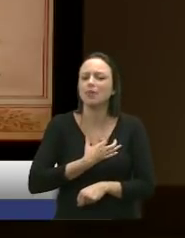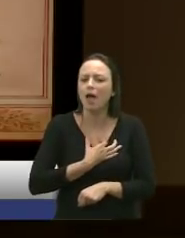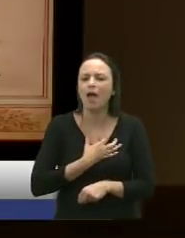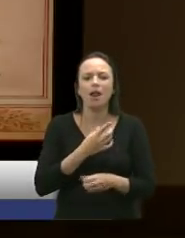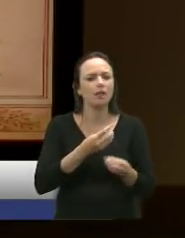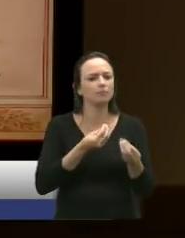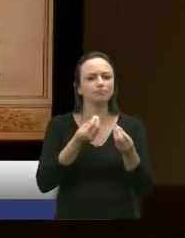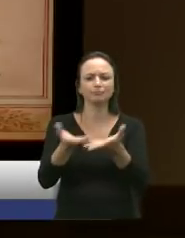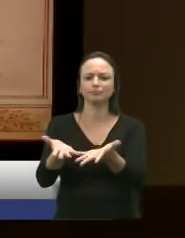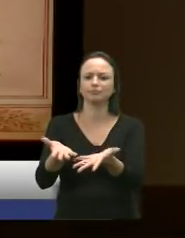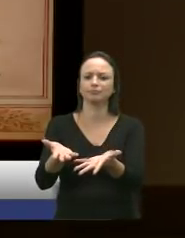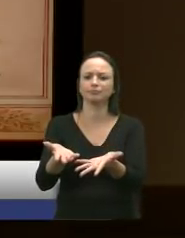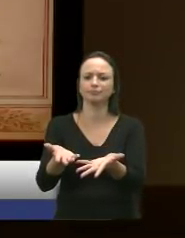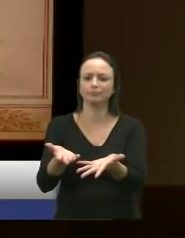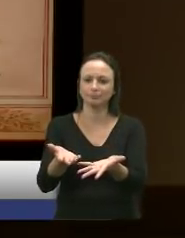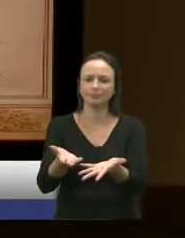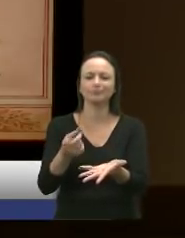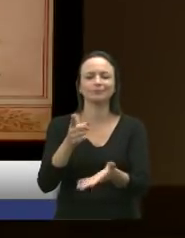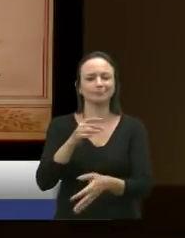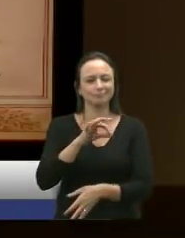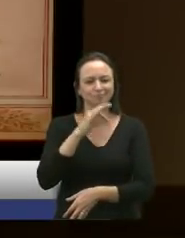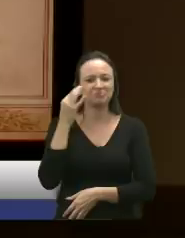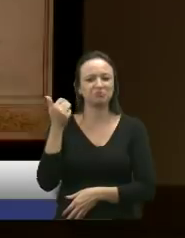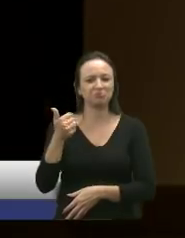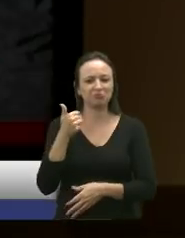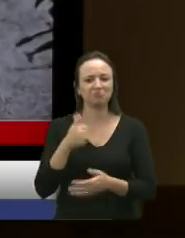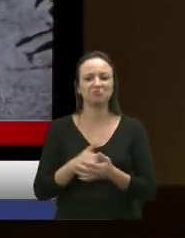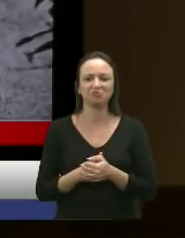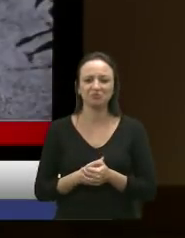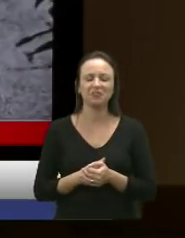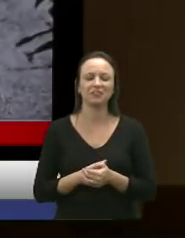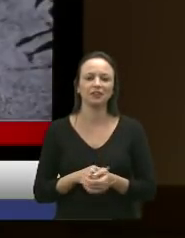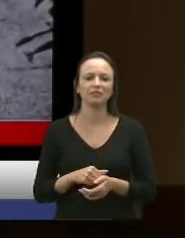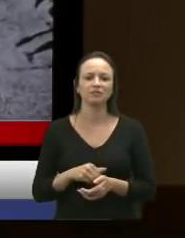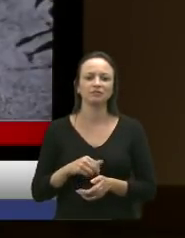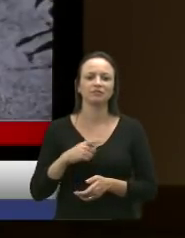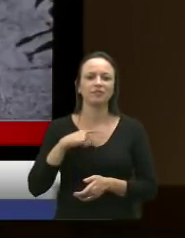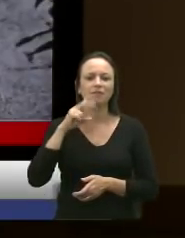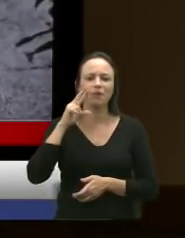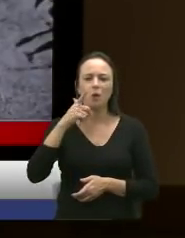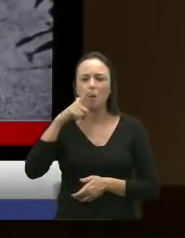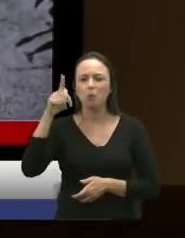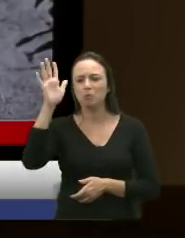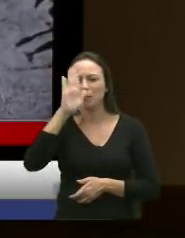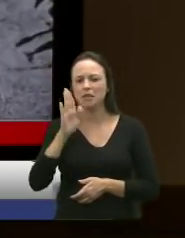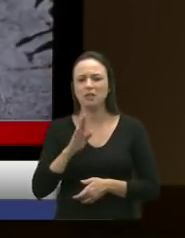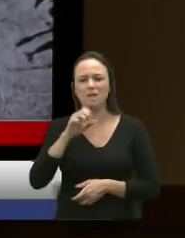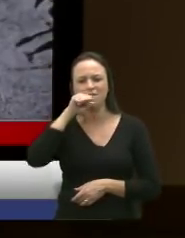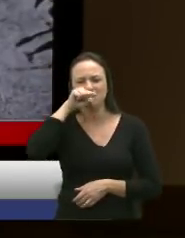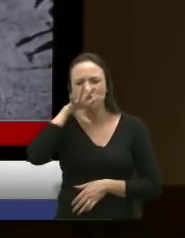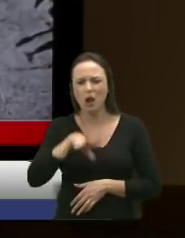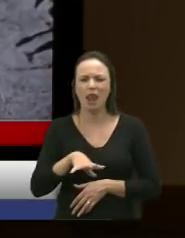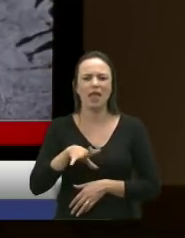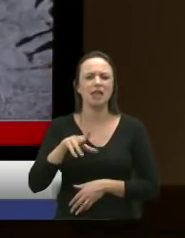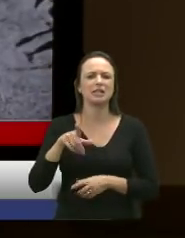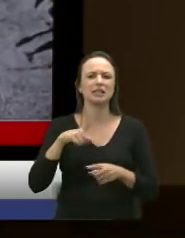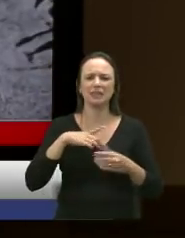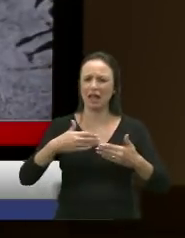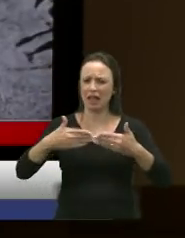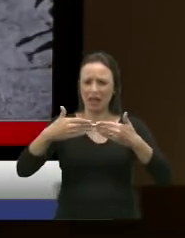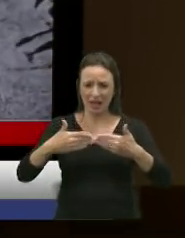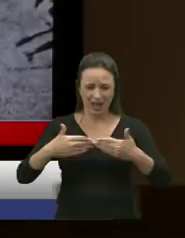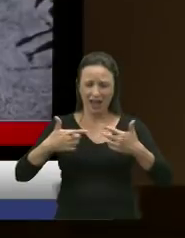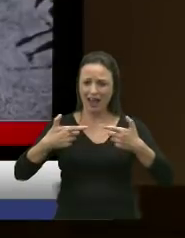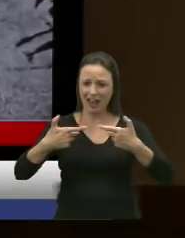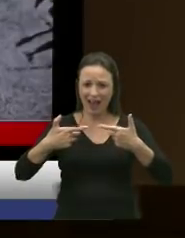Realmente ele era incrível. Em outras partes do Brasil nós vemos violência, tanto quanto em São Paulo, nas linhas de frente, para quem se